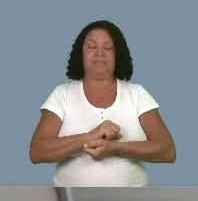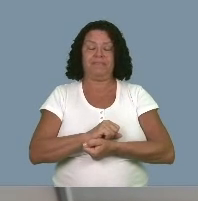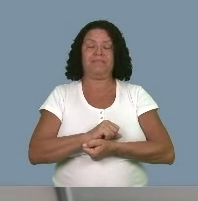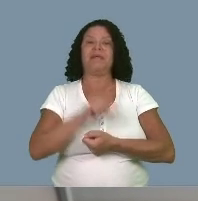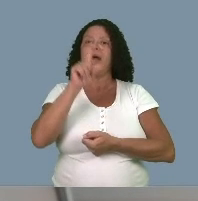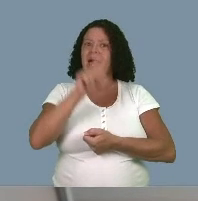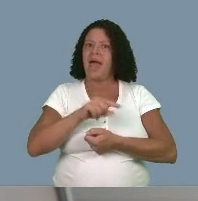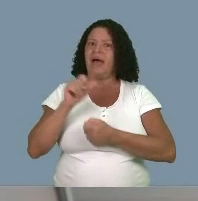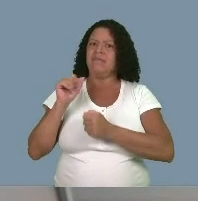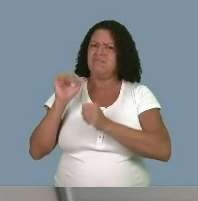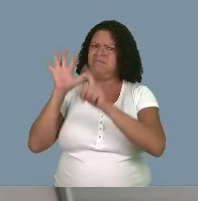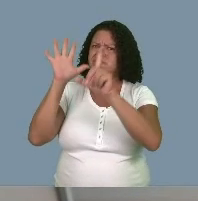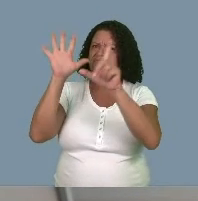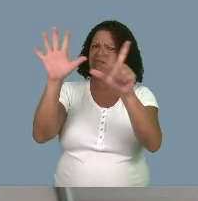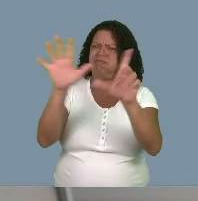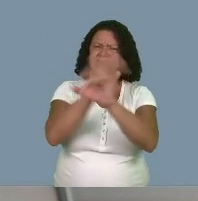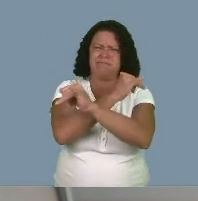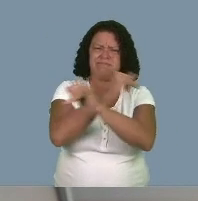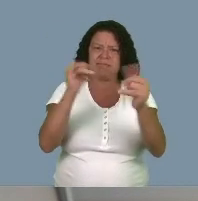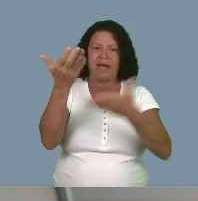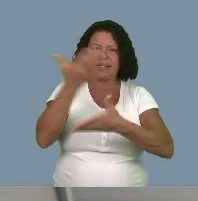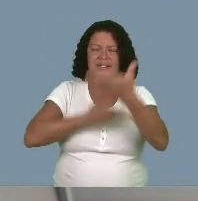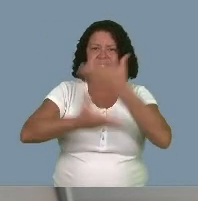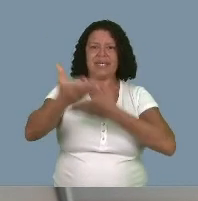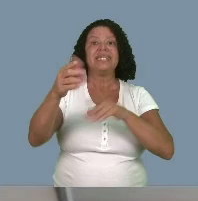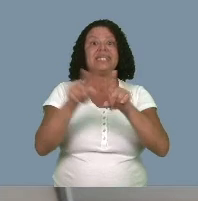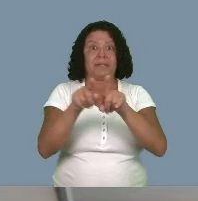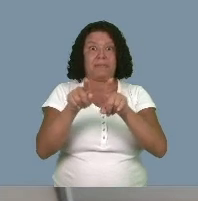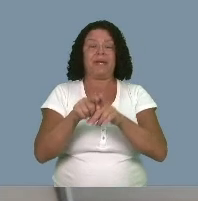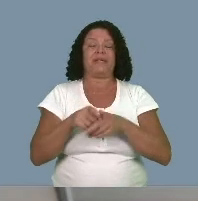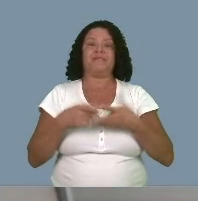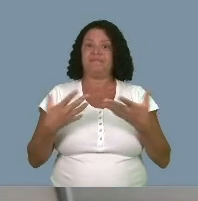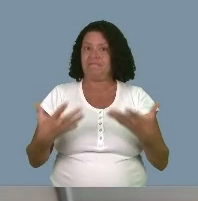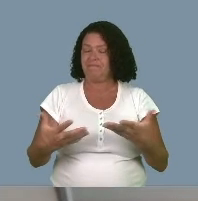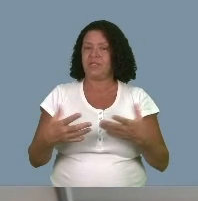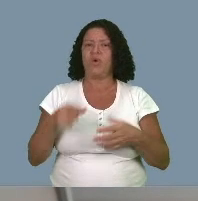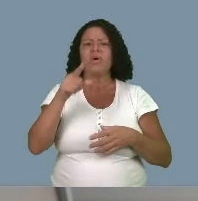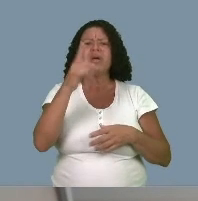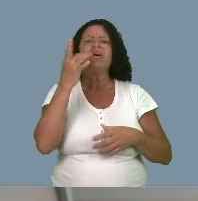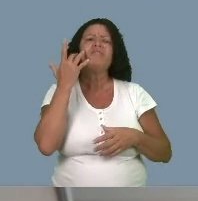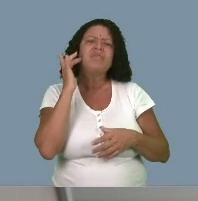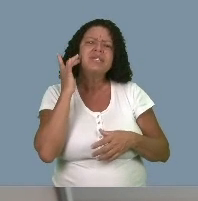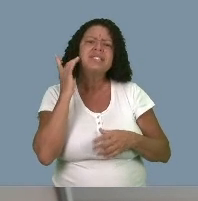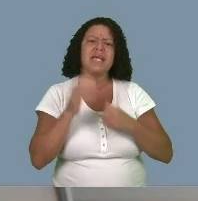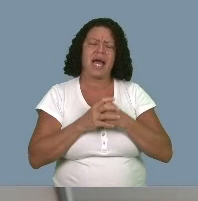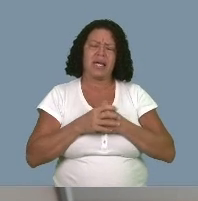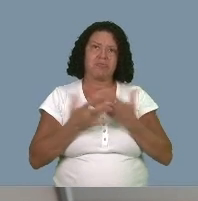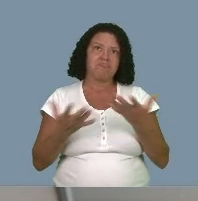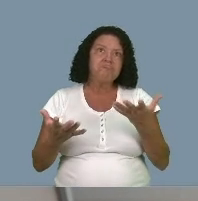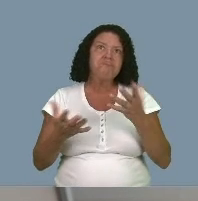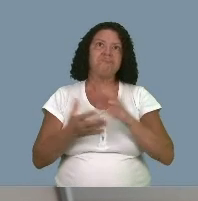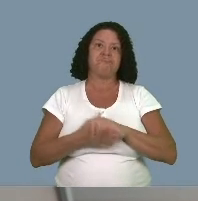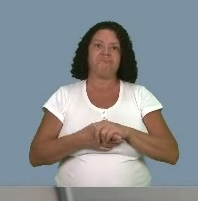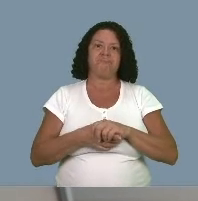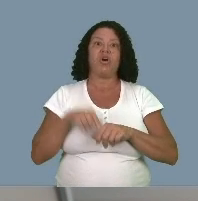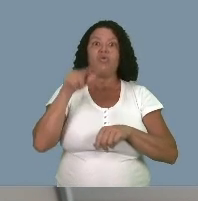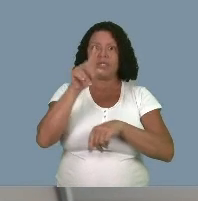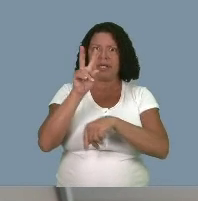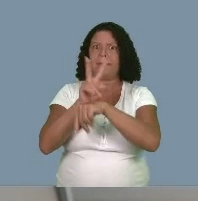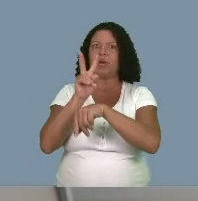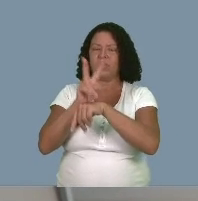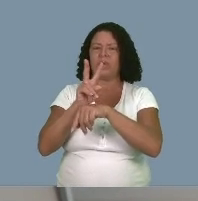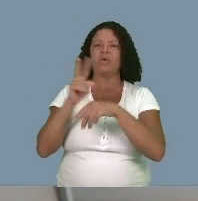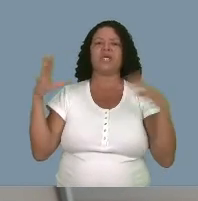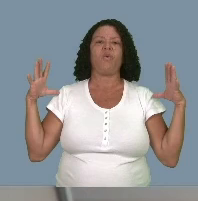será irradiada e compartilhada. O que você acha ainda que o seu protetor, o seu